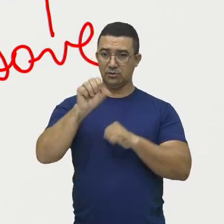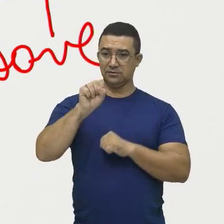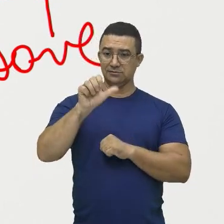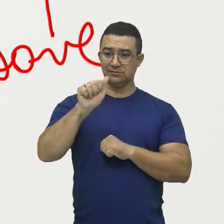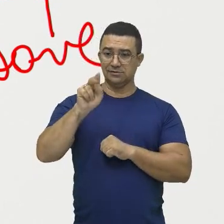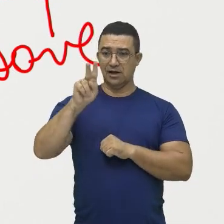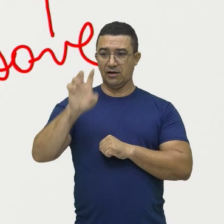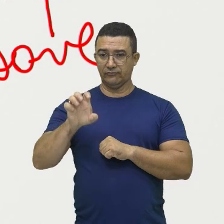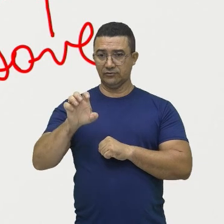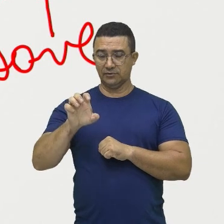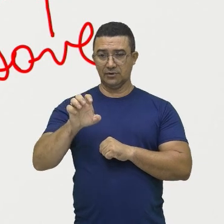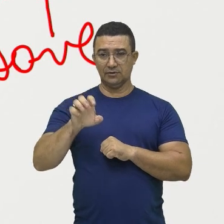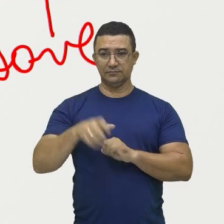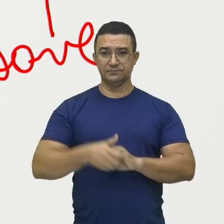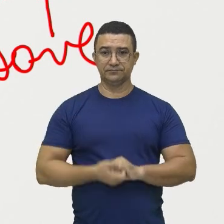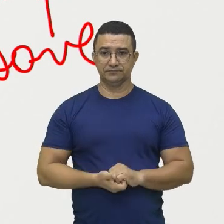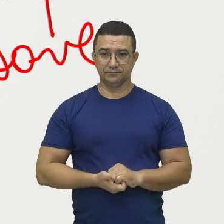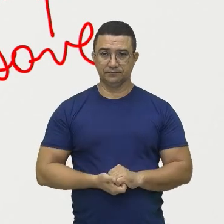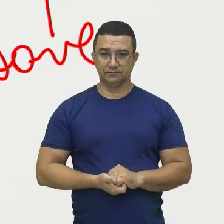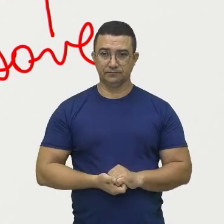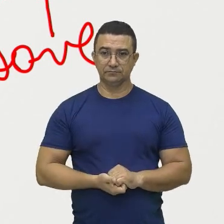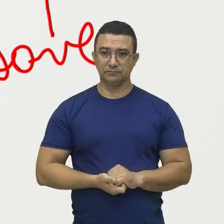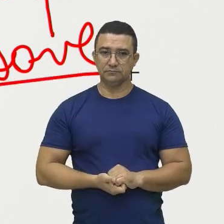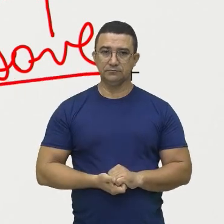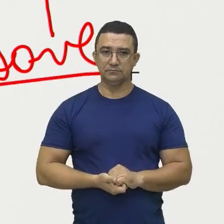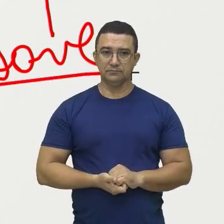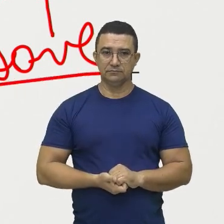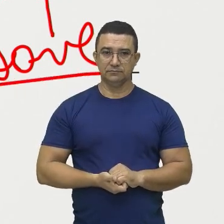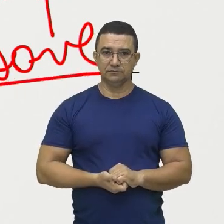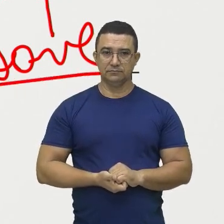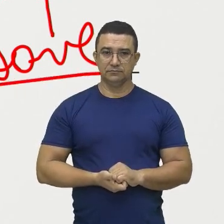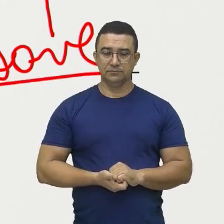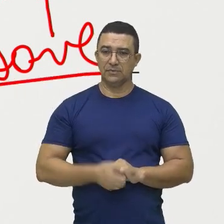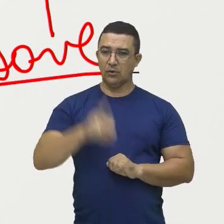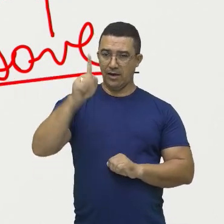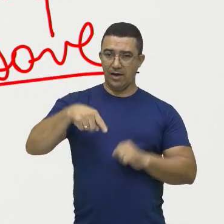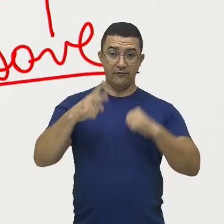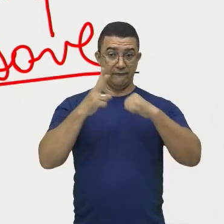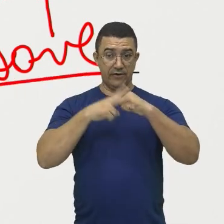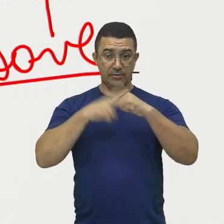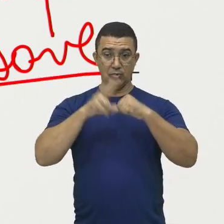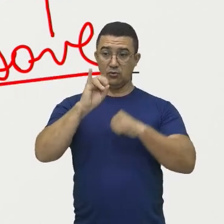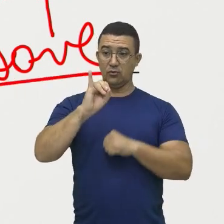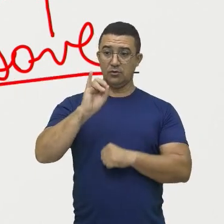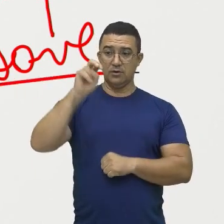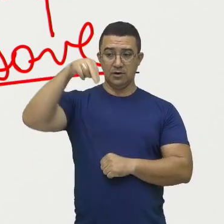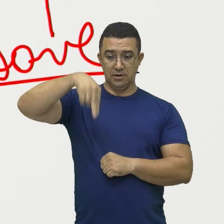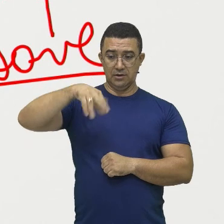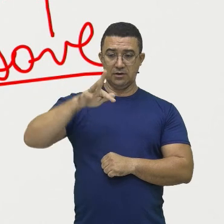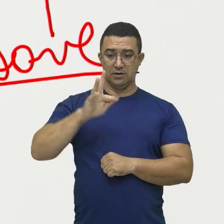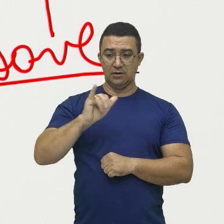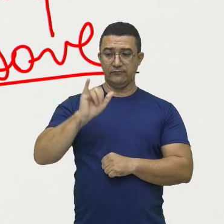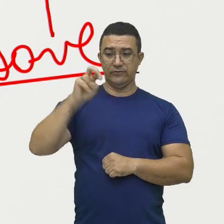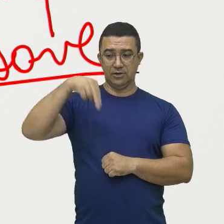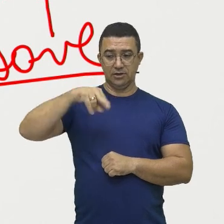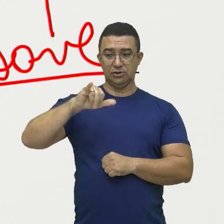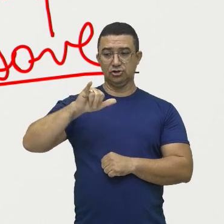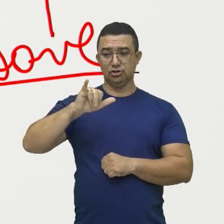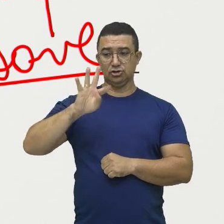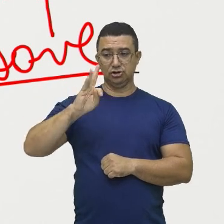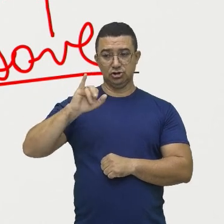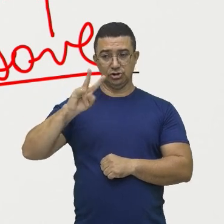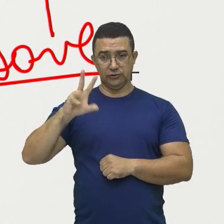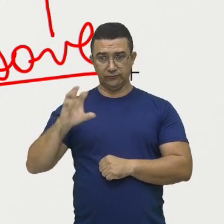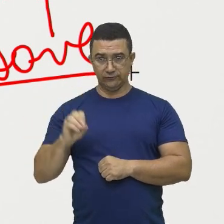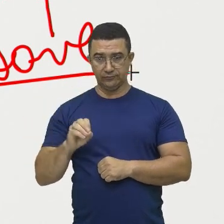olhar o dicionário, vai estar lá to save, como forma de infinitivo, mas dentro das frases, dentro das